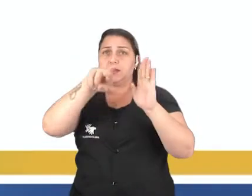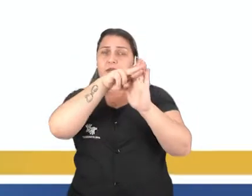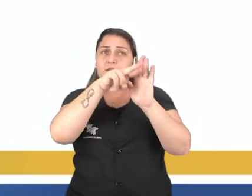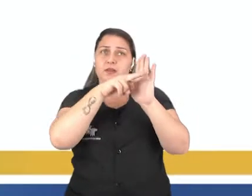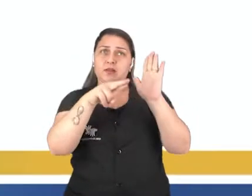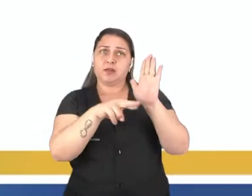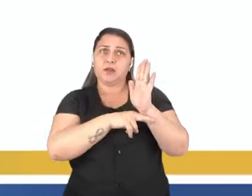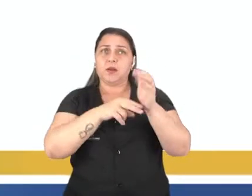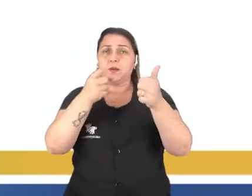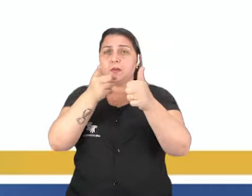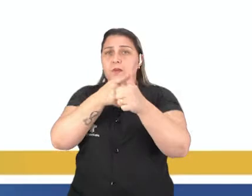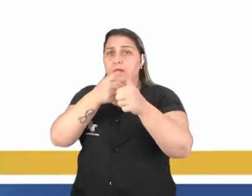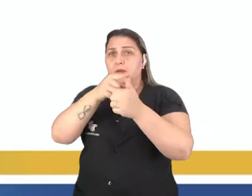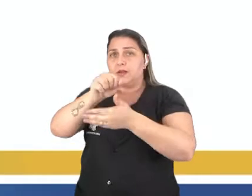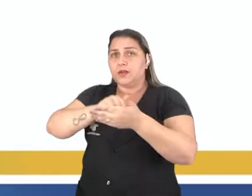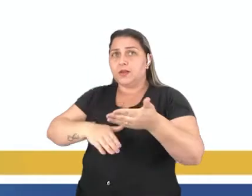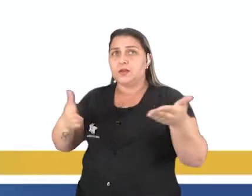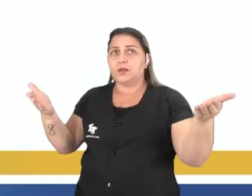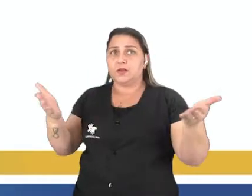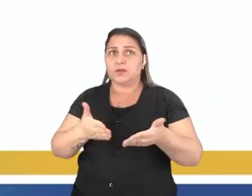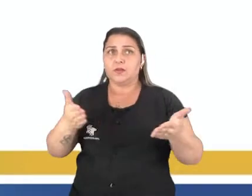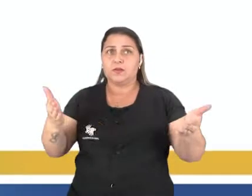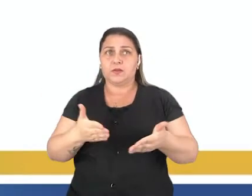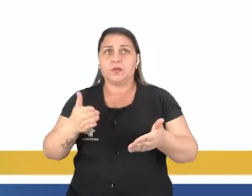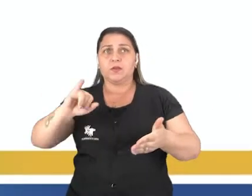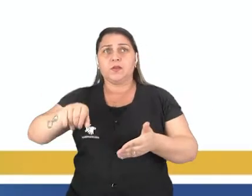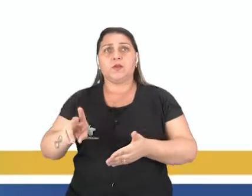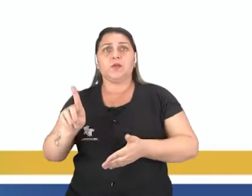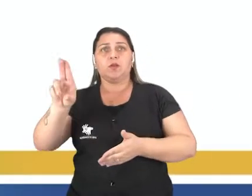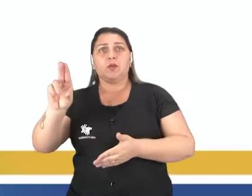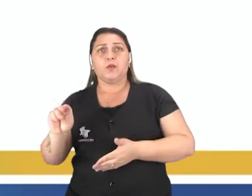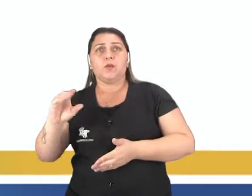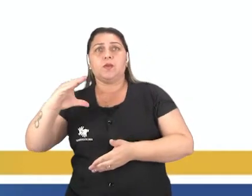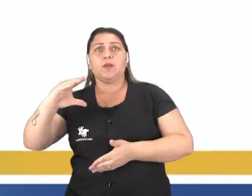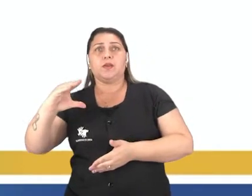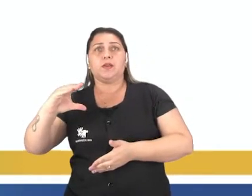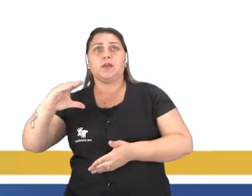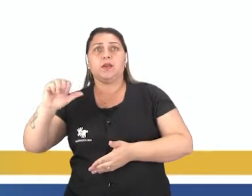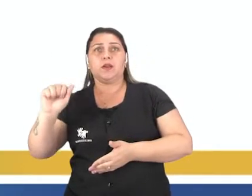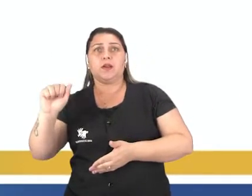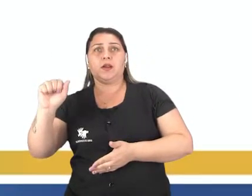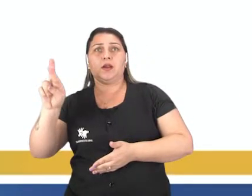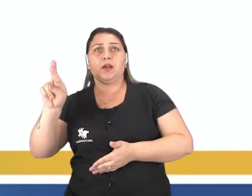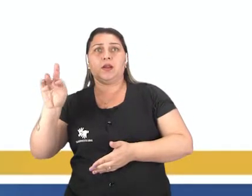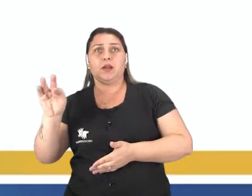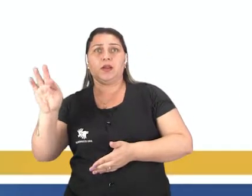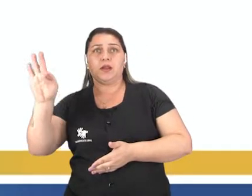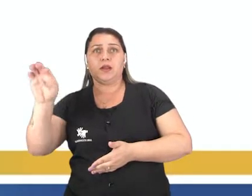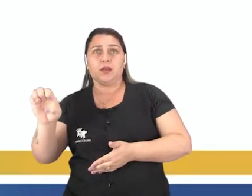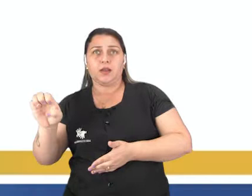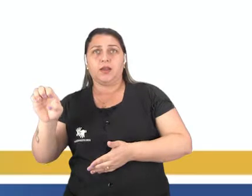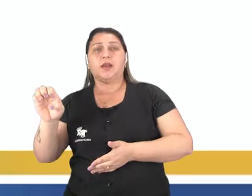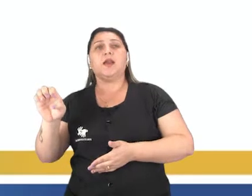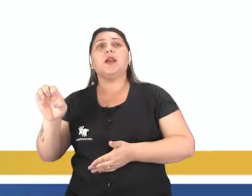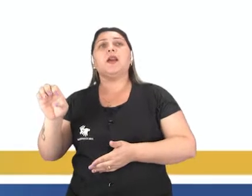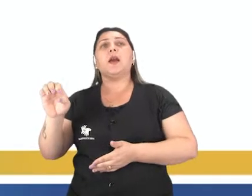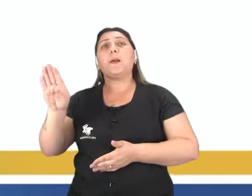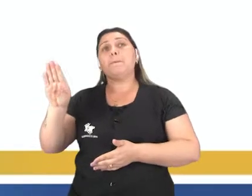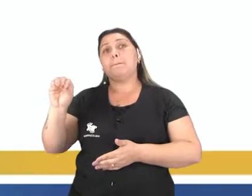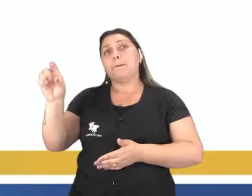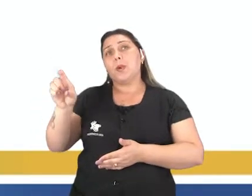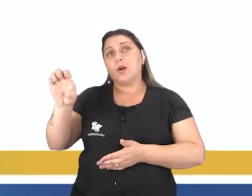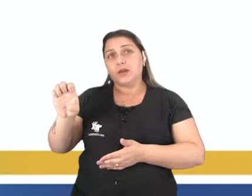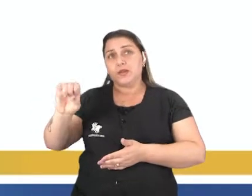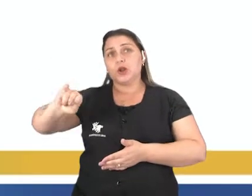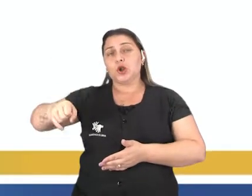primeiro exercitando de hoje, né? A, judô, B, karatê, taekwondo, boxe, jiu-jitsu e